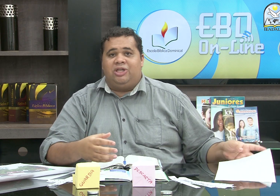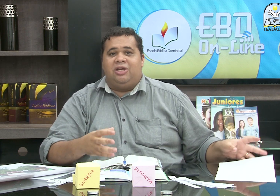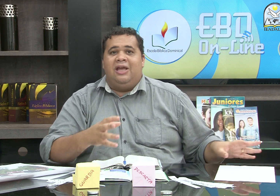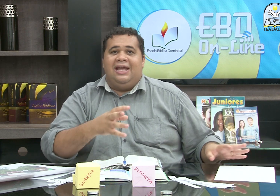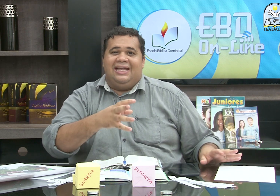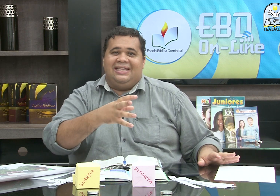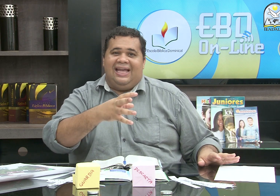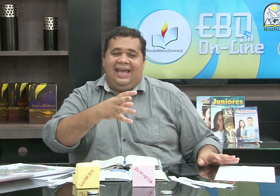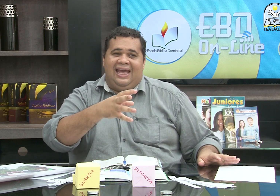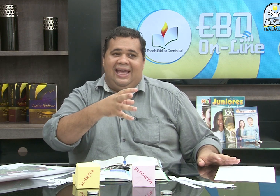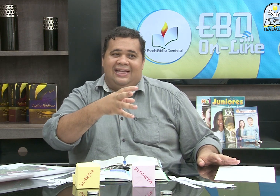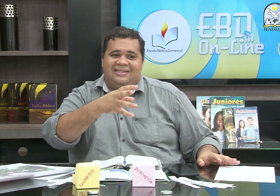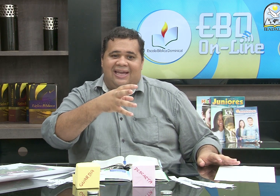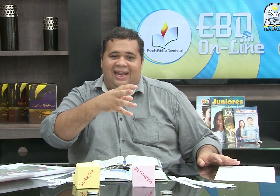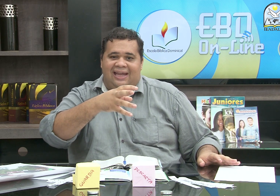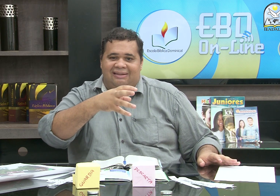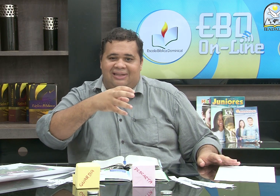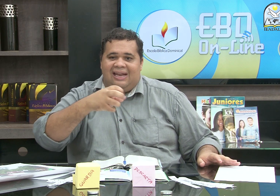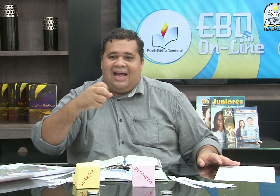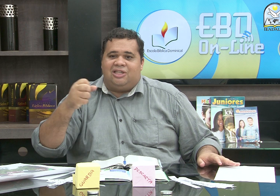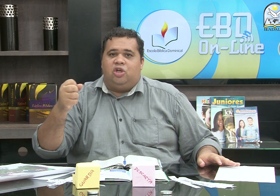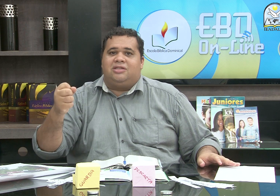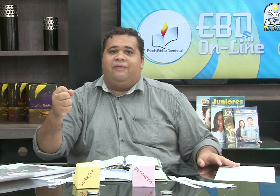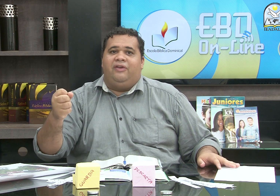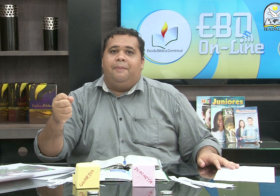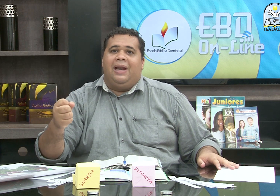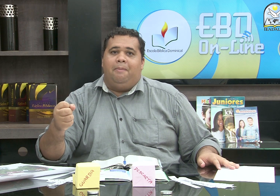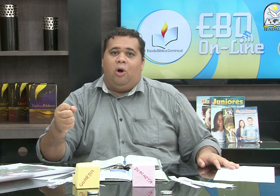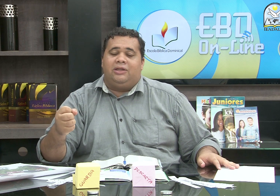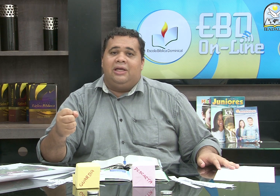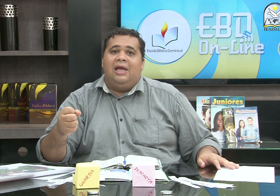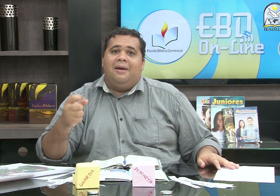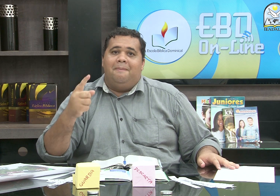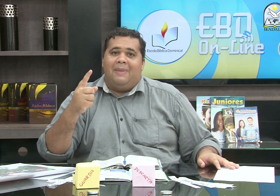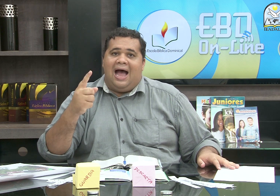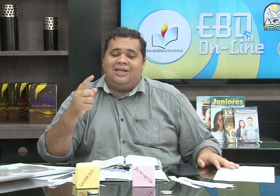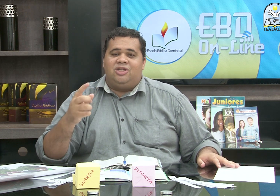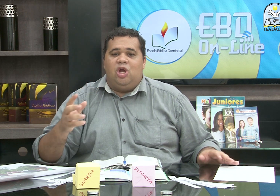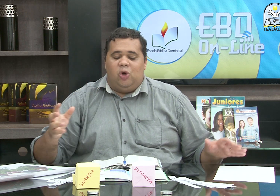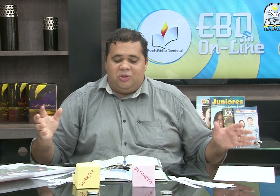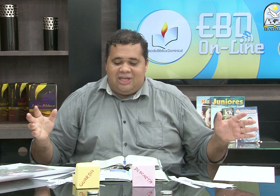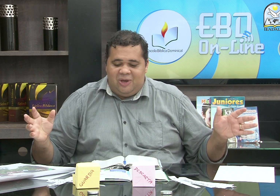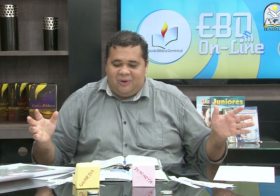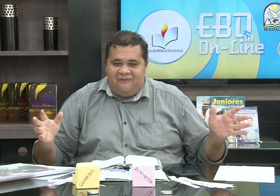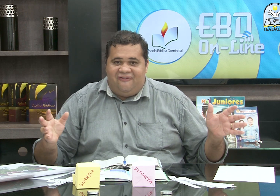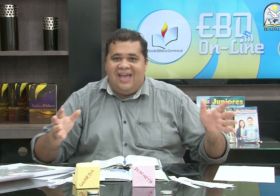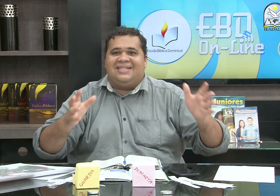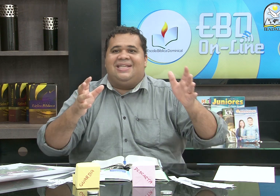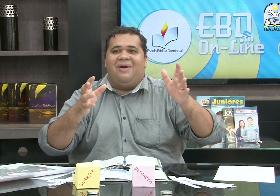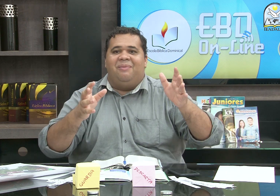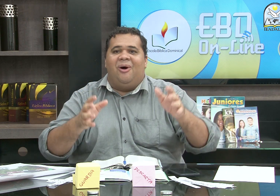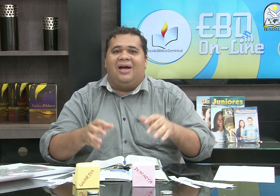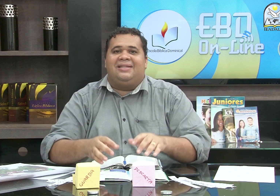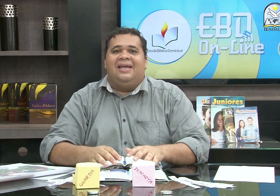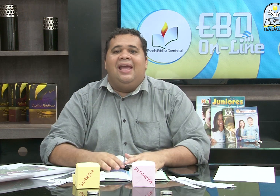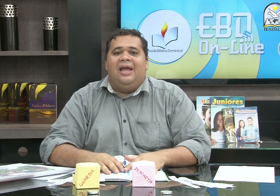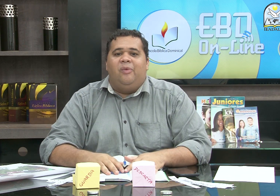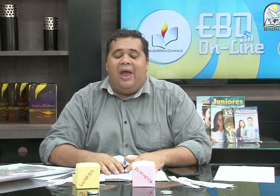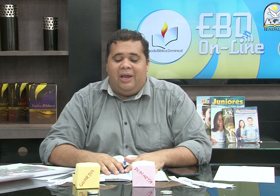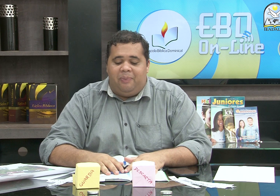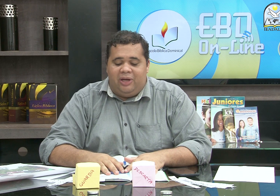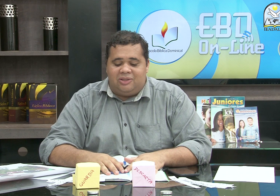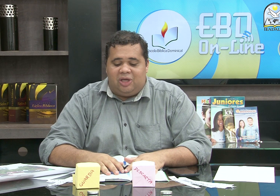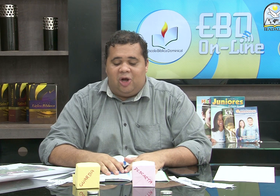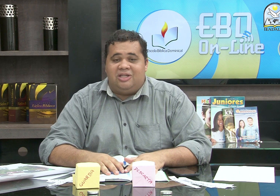pessoas eh serem tiradas da nossa vida pela morte mas o senhor venceu a morte